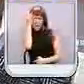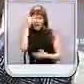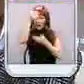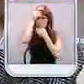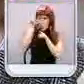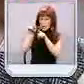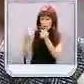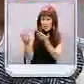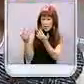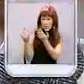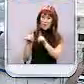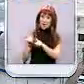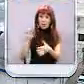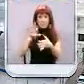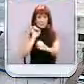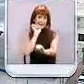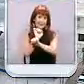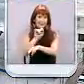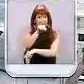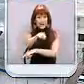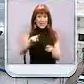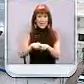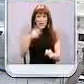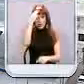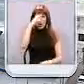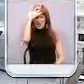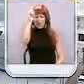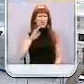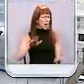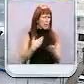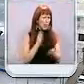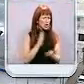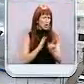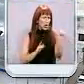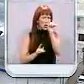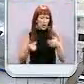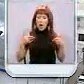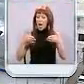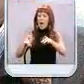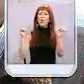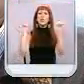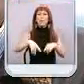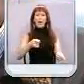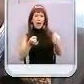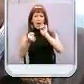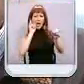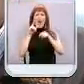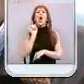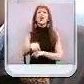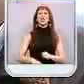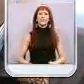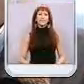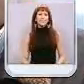estão... que ele vai encerrar nas cisternas do Castelo de Sesimbra. Mas as propostas não se ficam por aqui. As ruas também vão ter animação. Que animação é